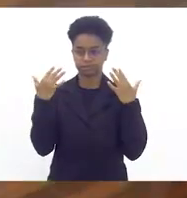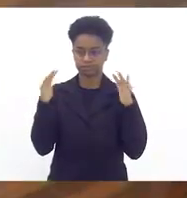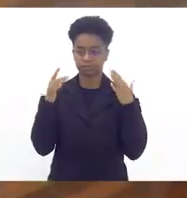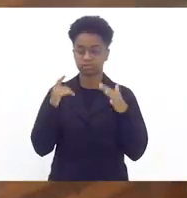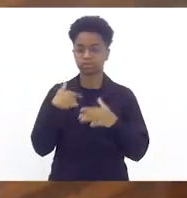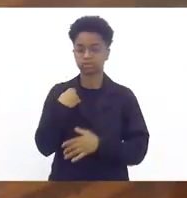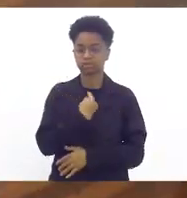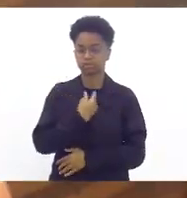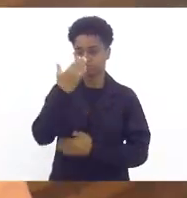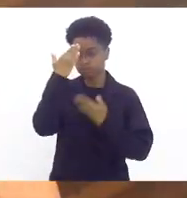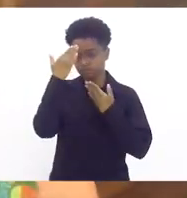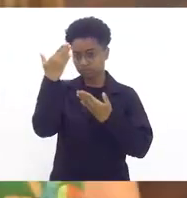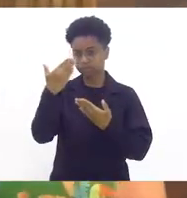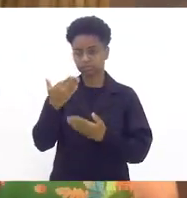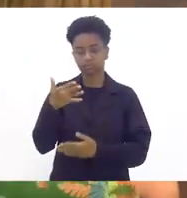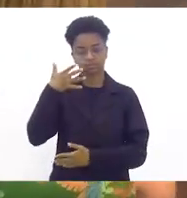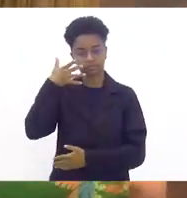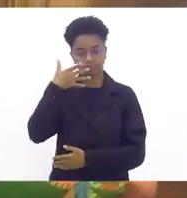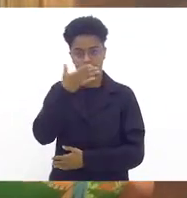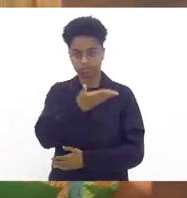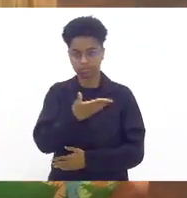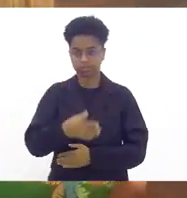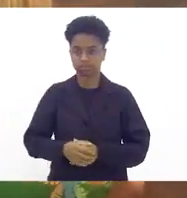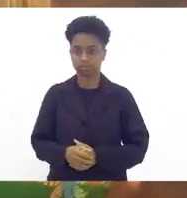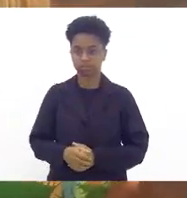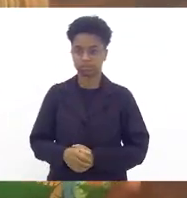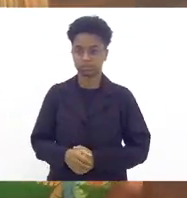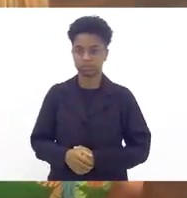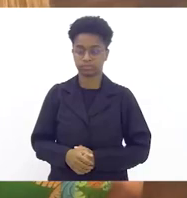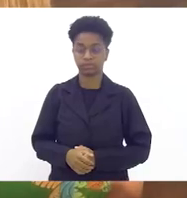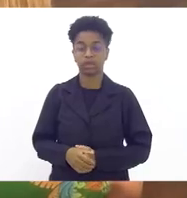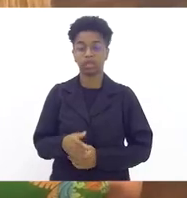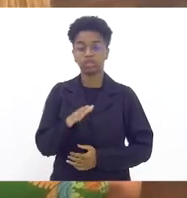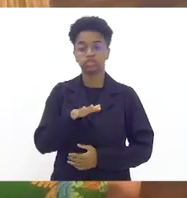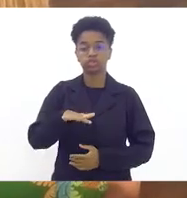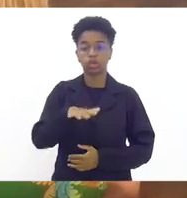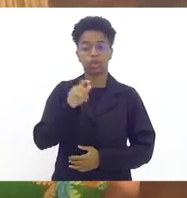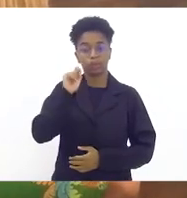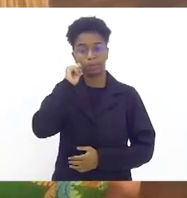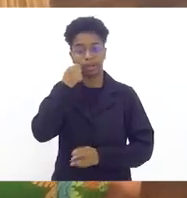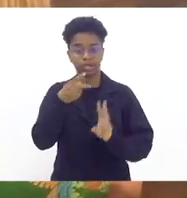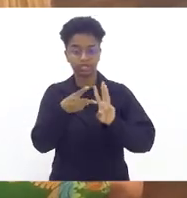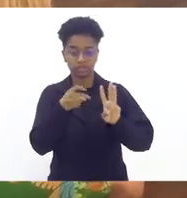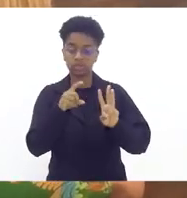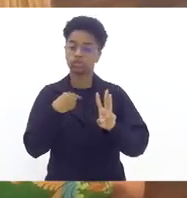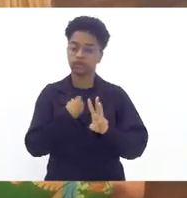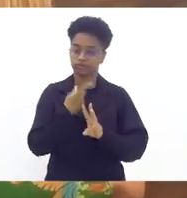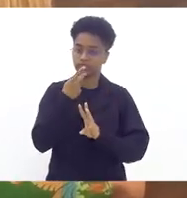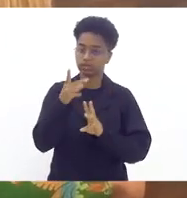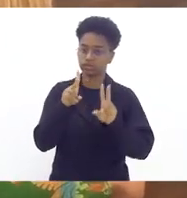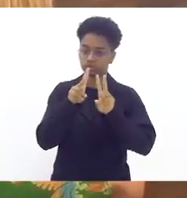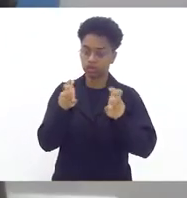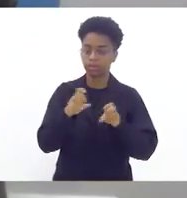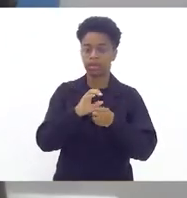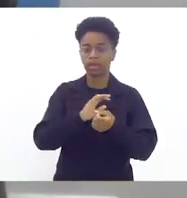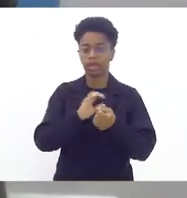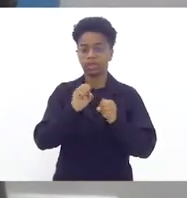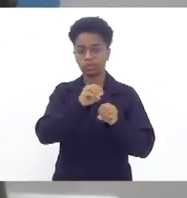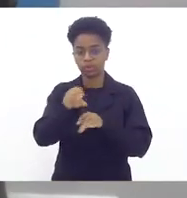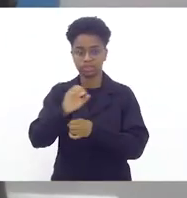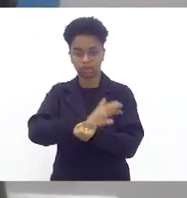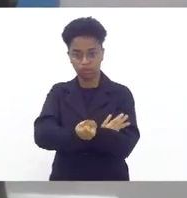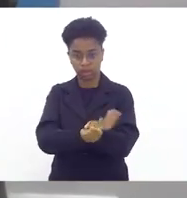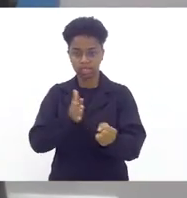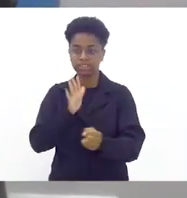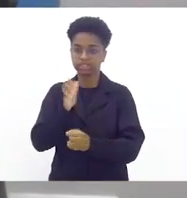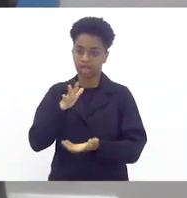Agradeço, desde já, já falo que no RJ, Solo Preto Indígena, a gente está tratando de uma educação antirracista. Vamos incorporar também, já